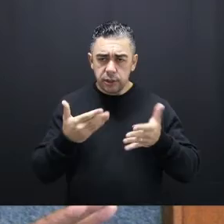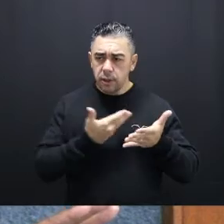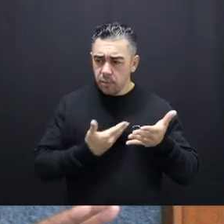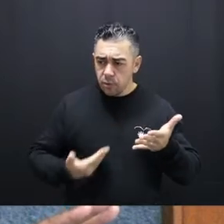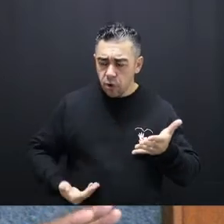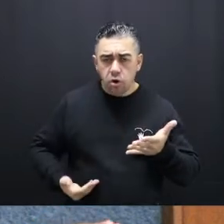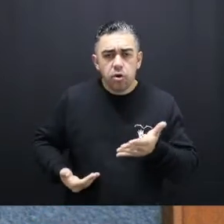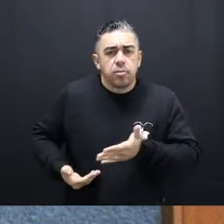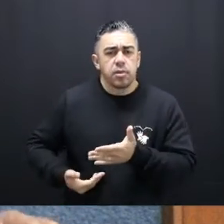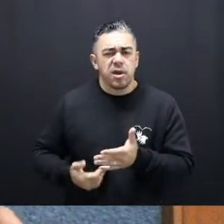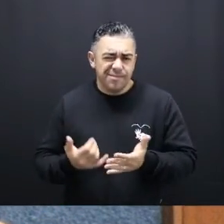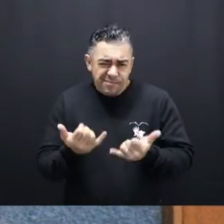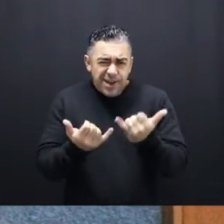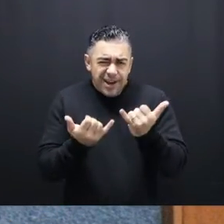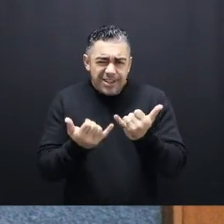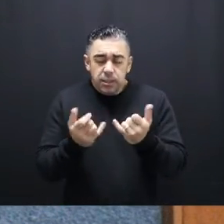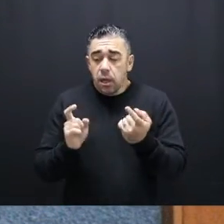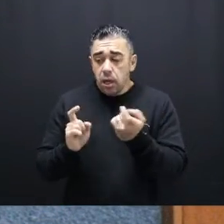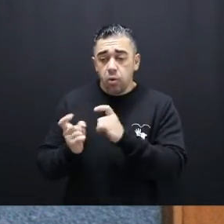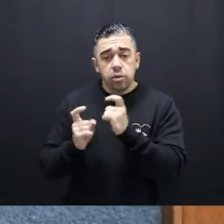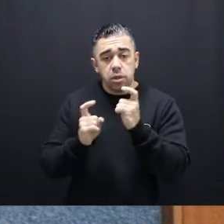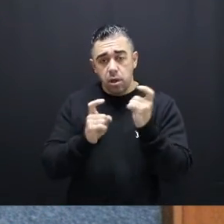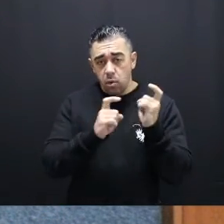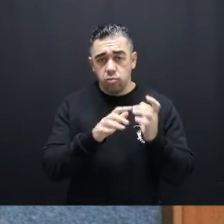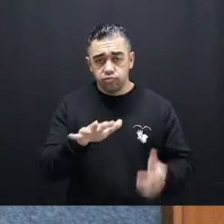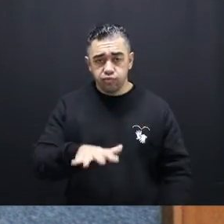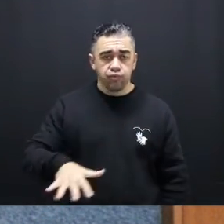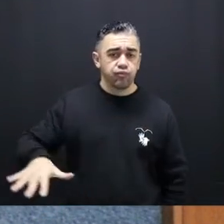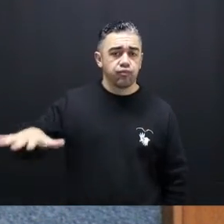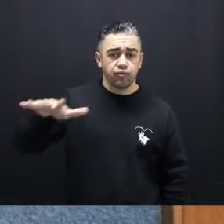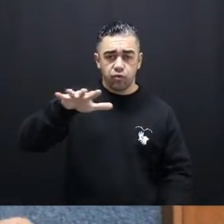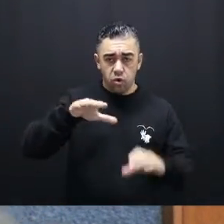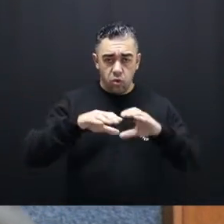assemelhada audiências públicas e reuniões com a comunidade